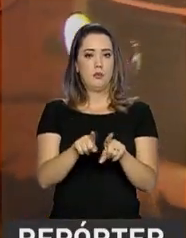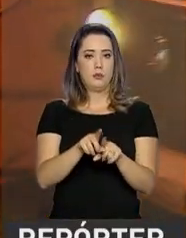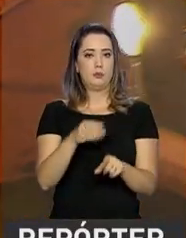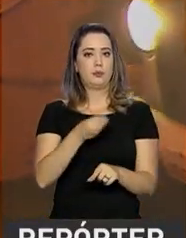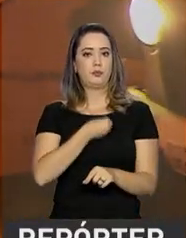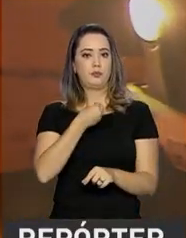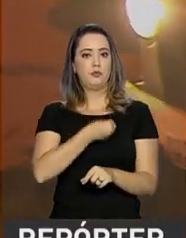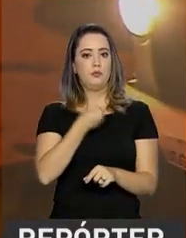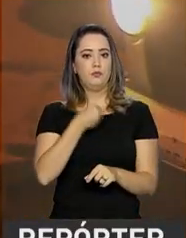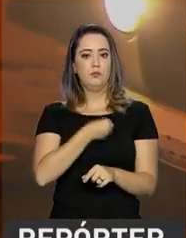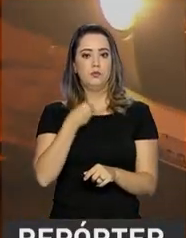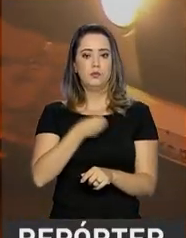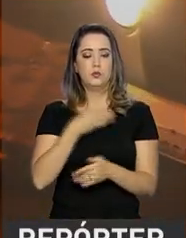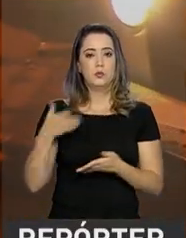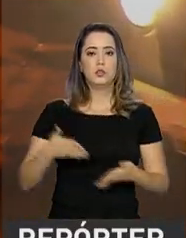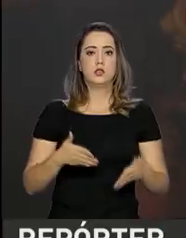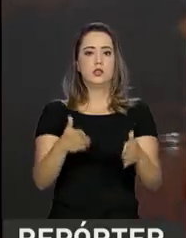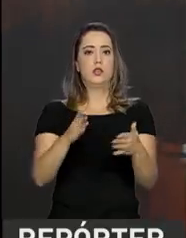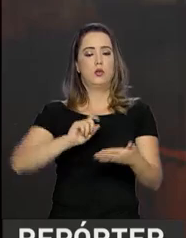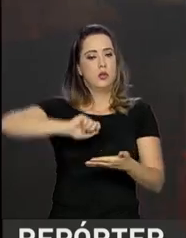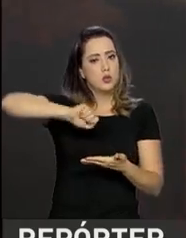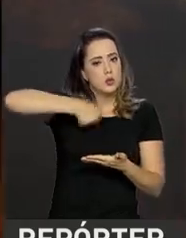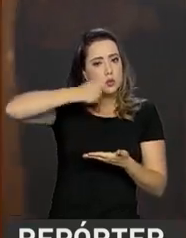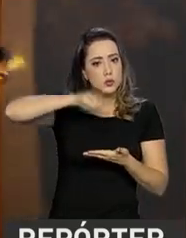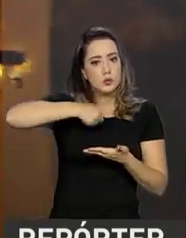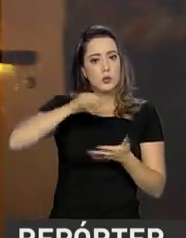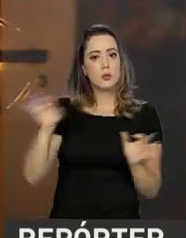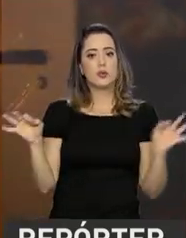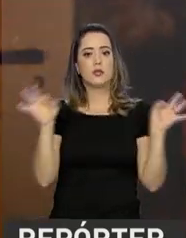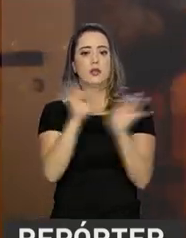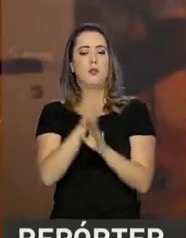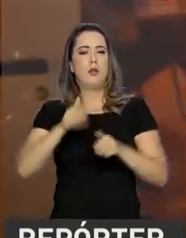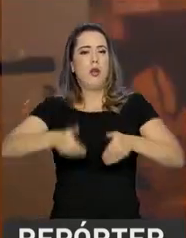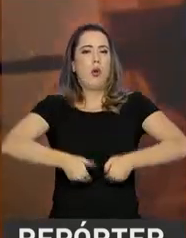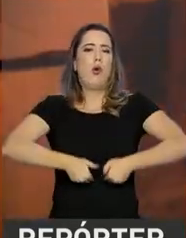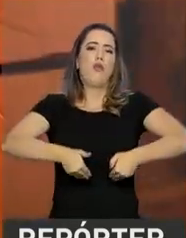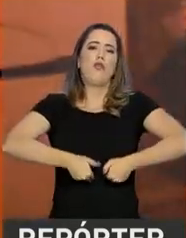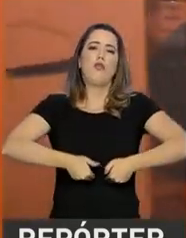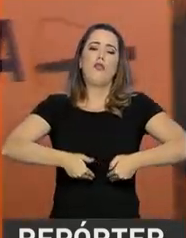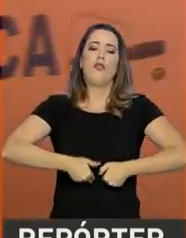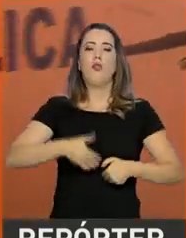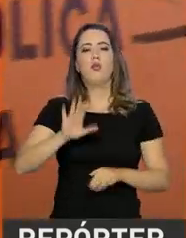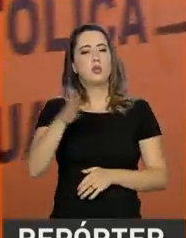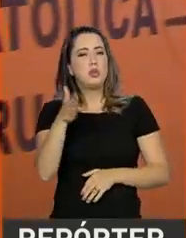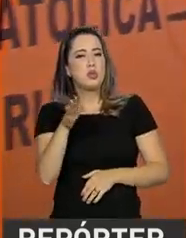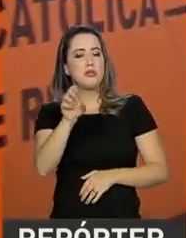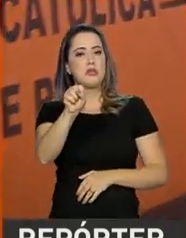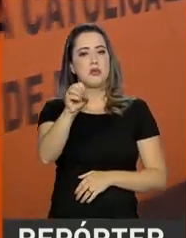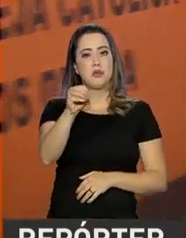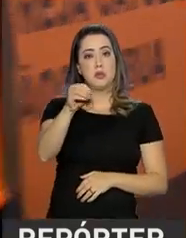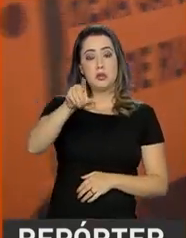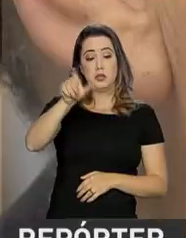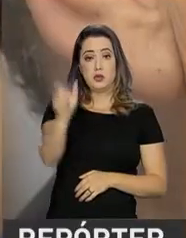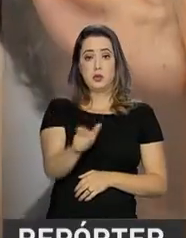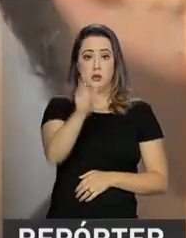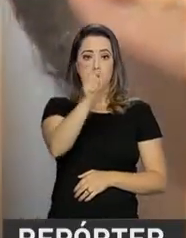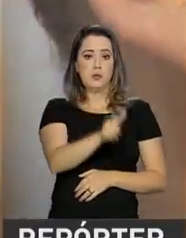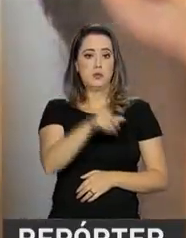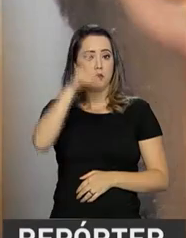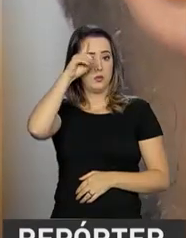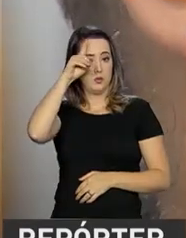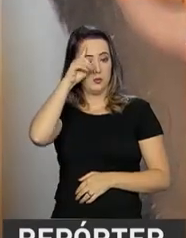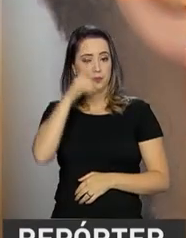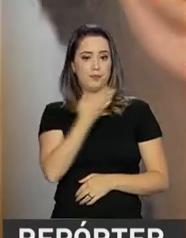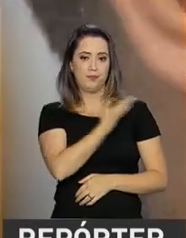capital suficiente para matar a fome de 600 a 800 pessoas diariamente o